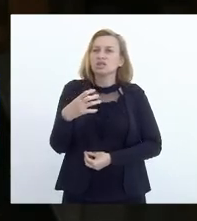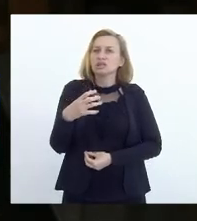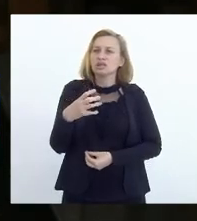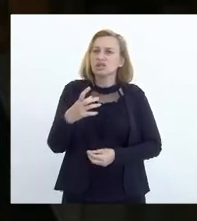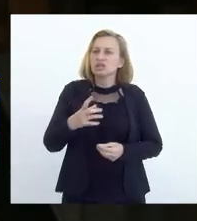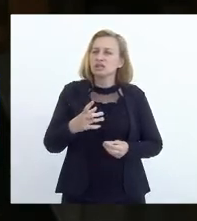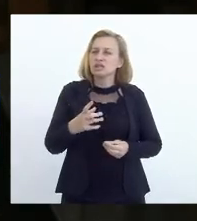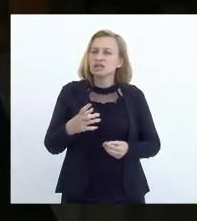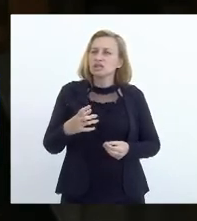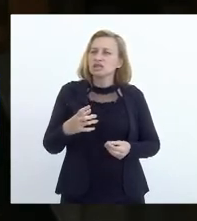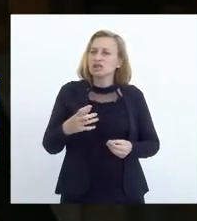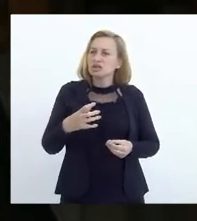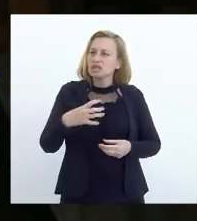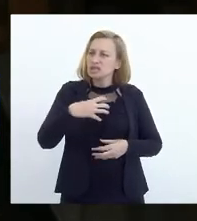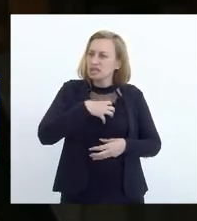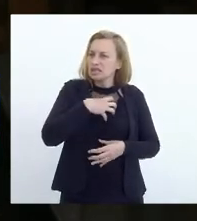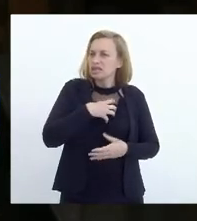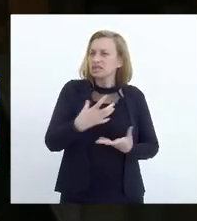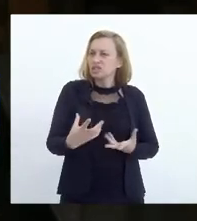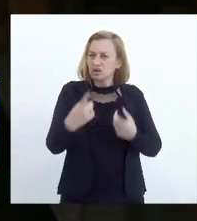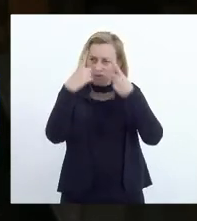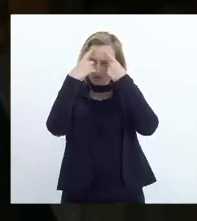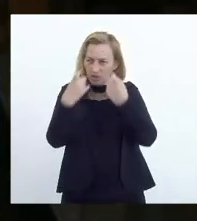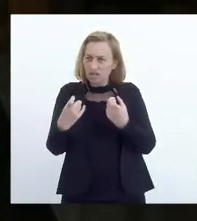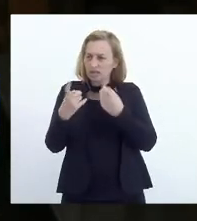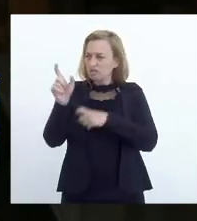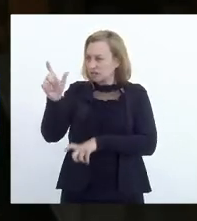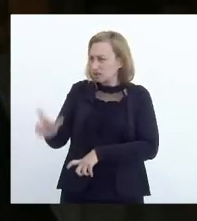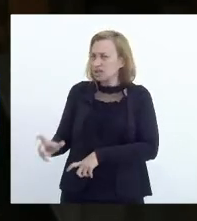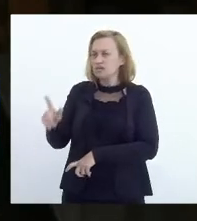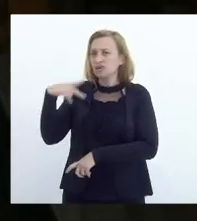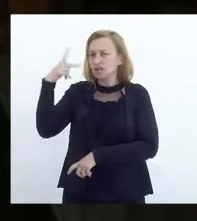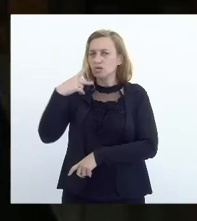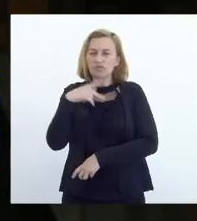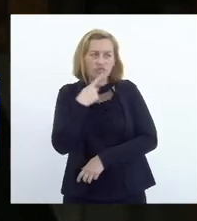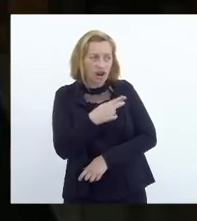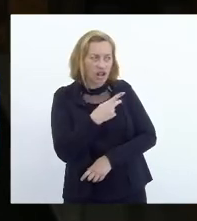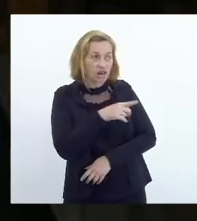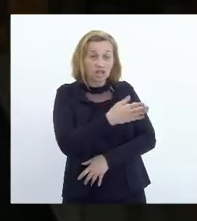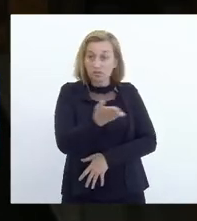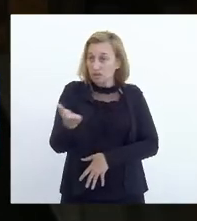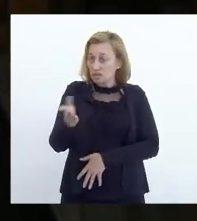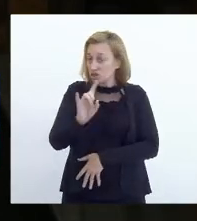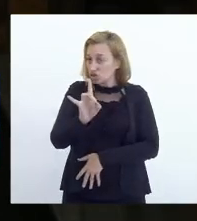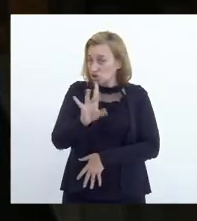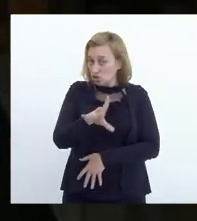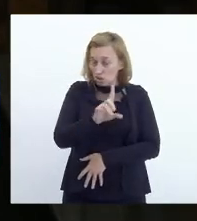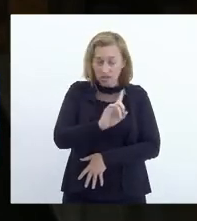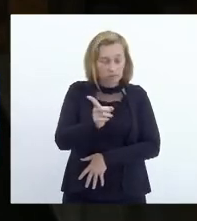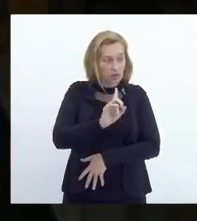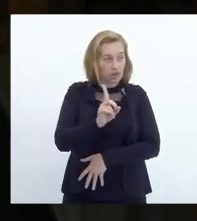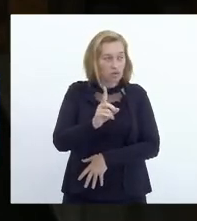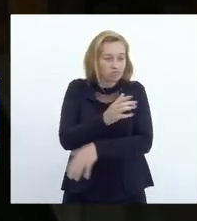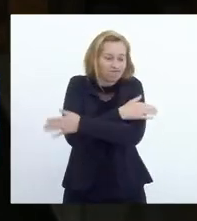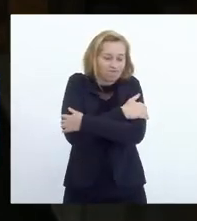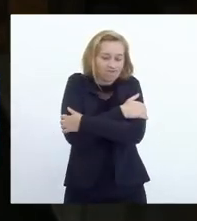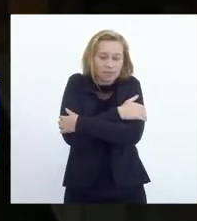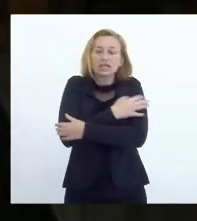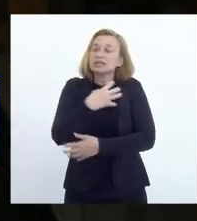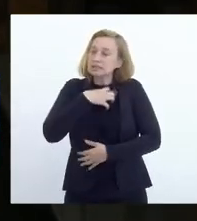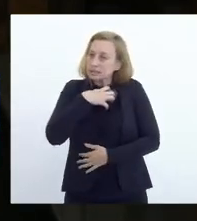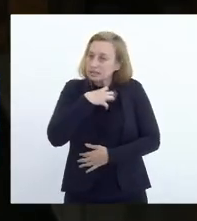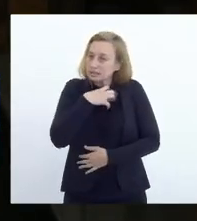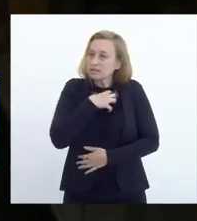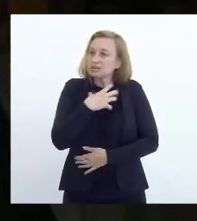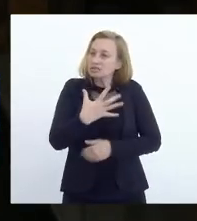ação arbitrária e violenta desse vereador e dizer que vocês não estão sozinhos. Sintam-se abraçados,